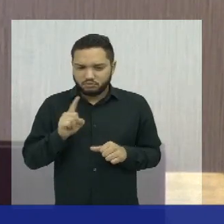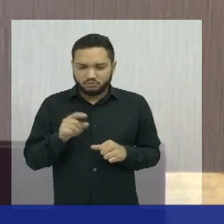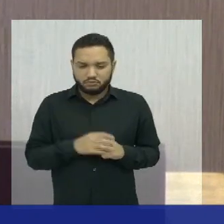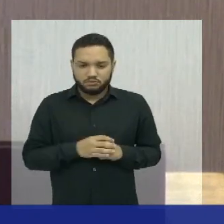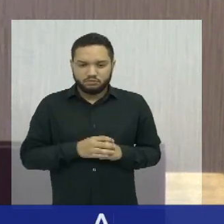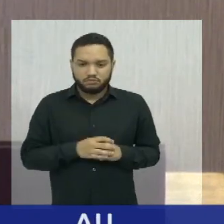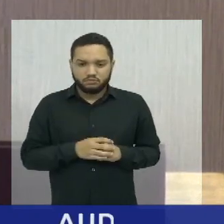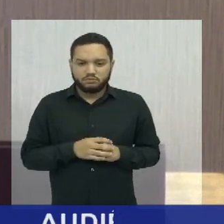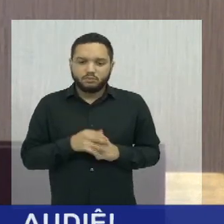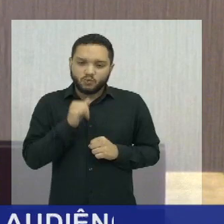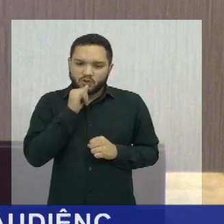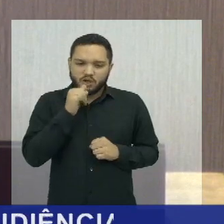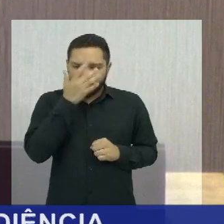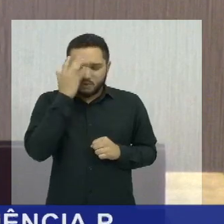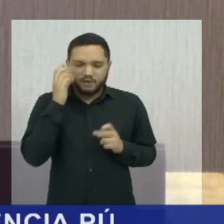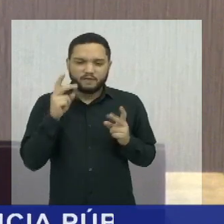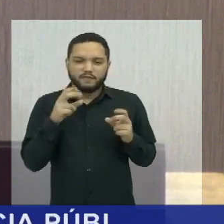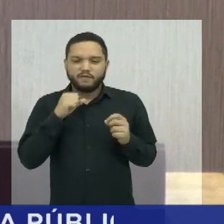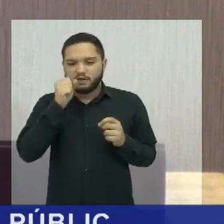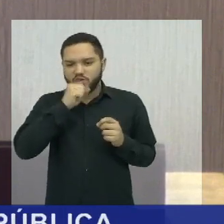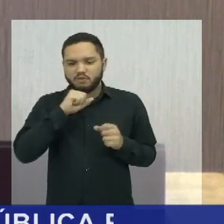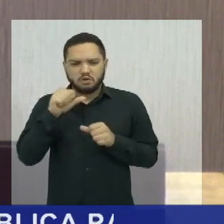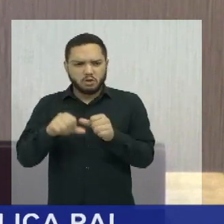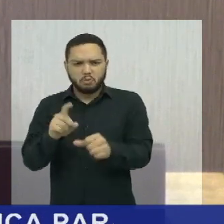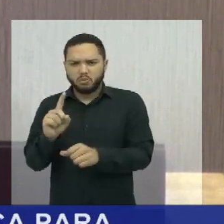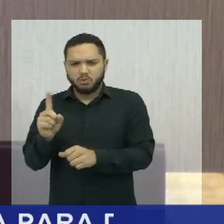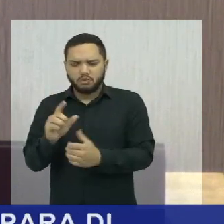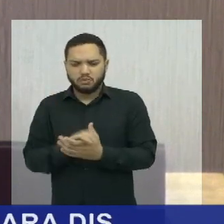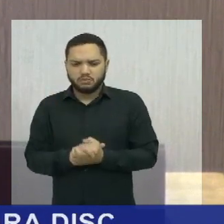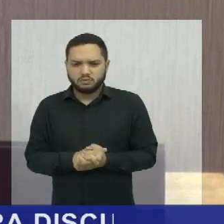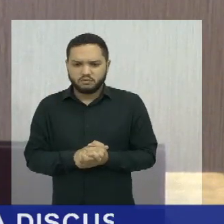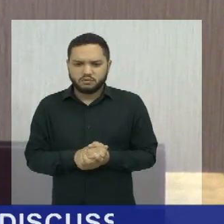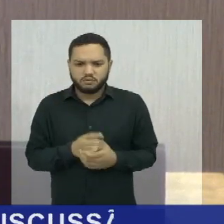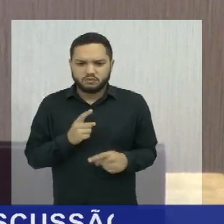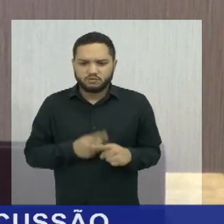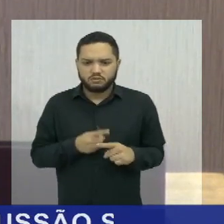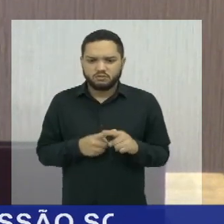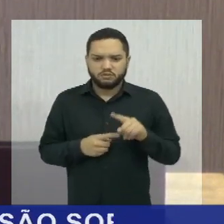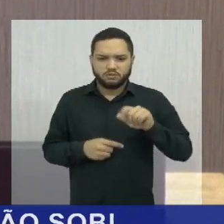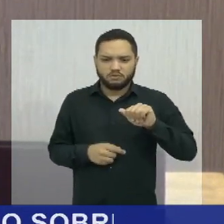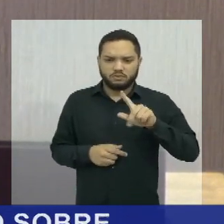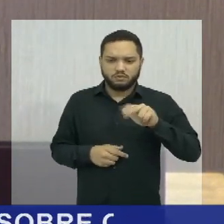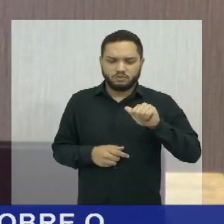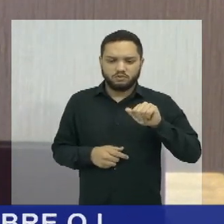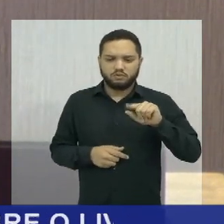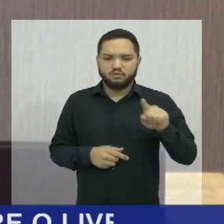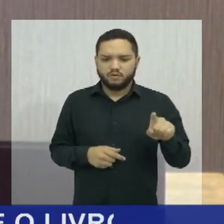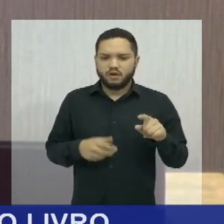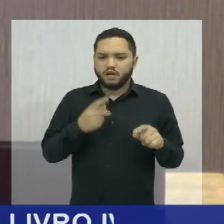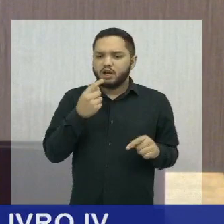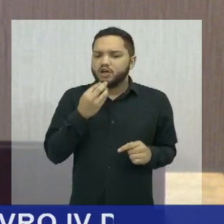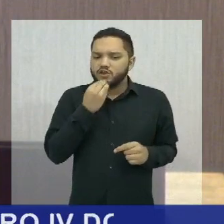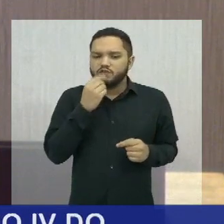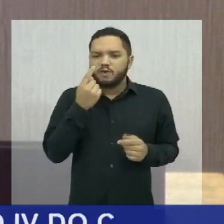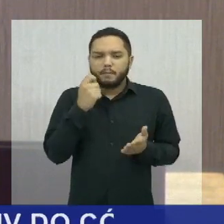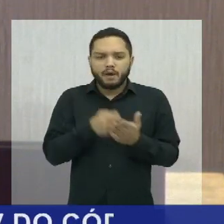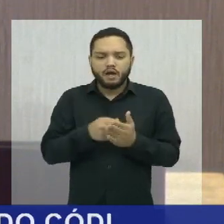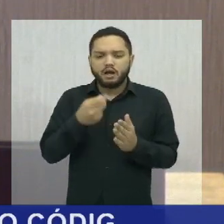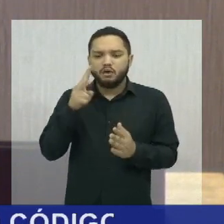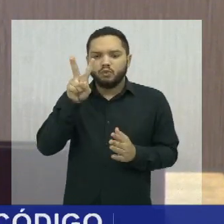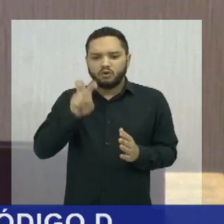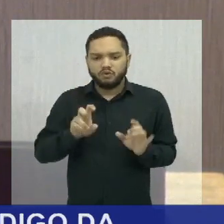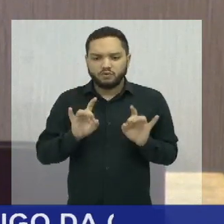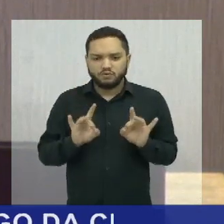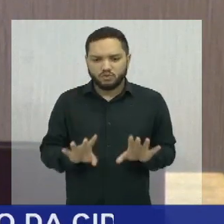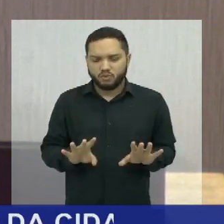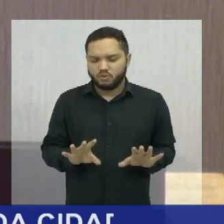vende sorvete na sorveteria também não mudou. Então, por que o alvará não ser permanente? Por que o alvará não